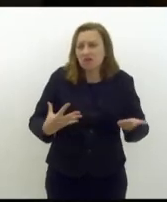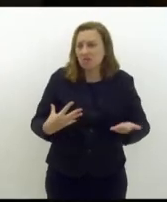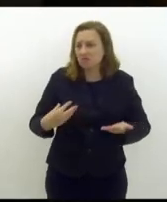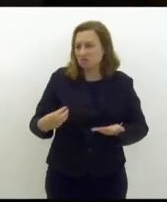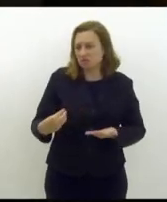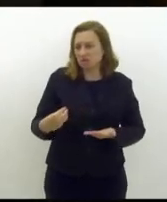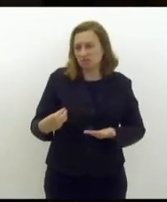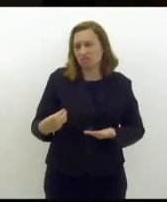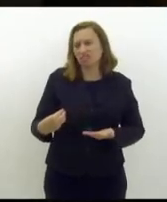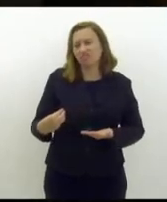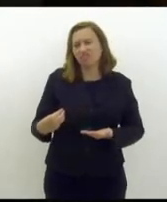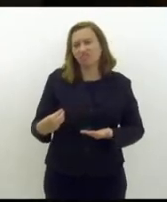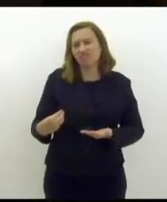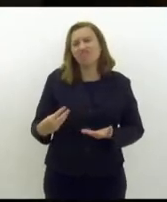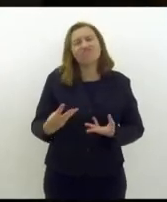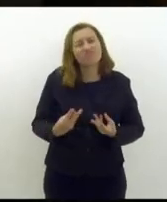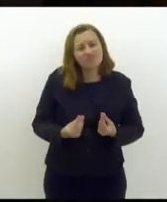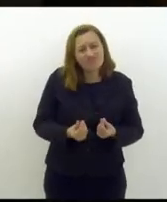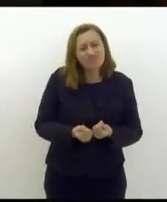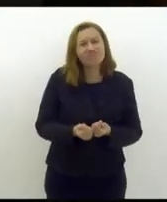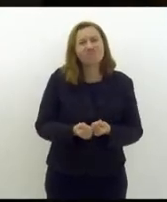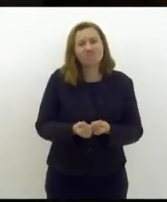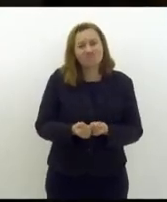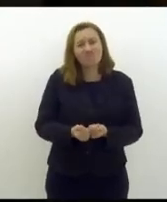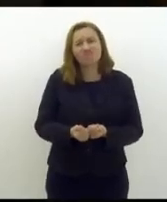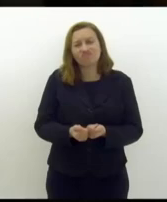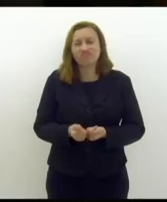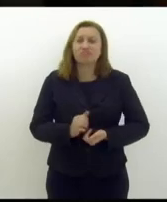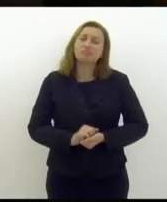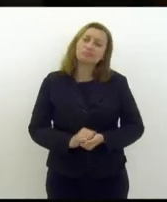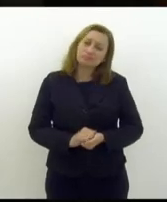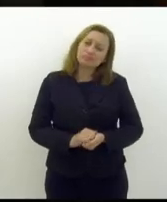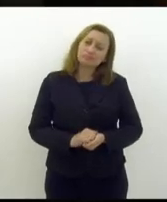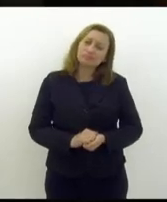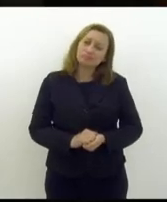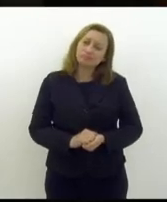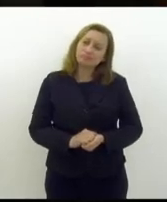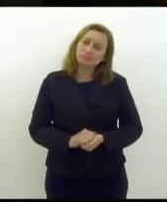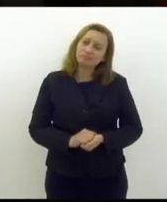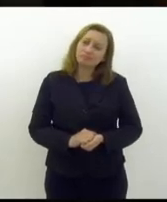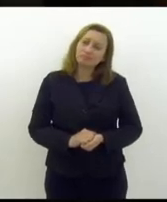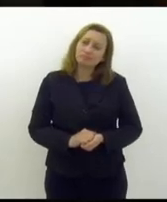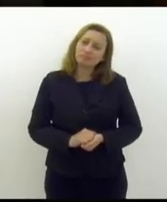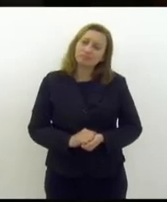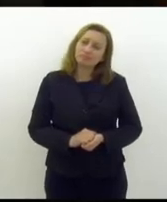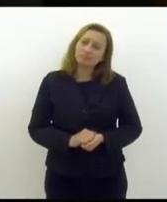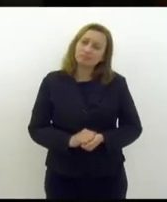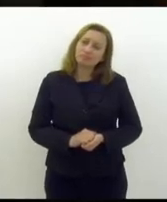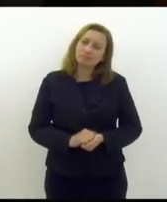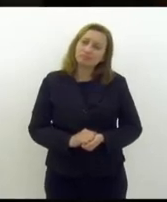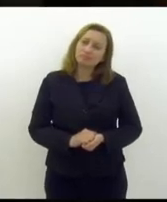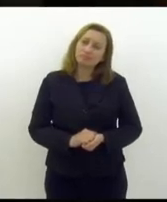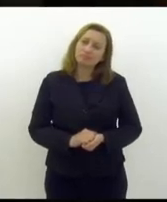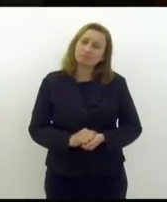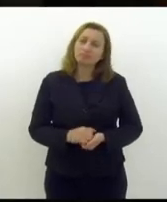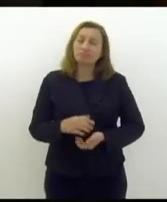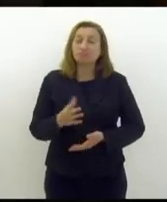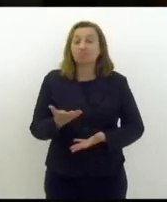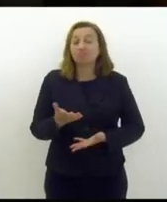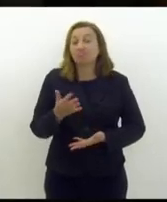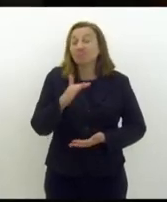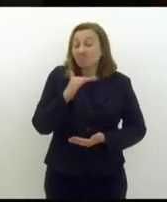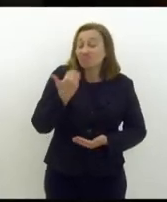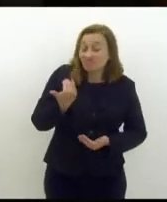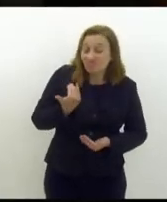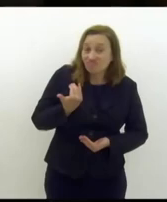extremamente delicada diante dessa desse cenário de morte desse